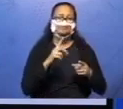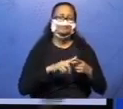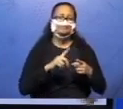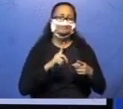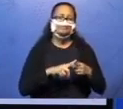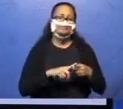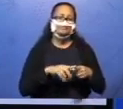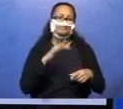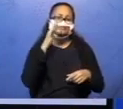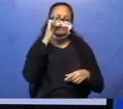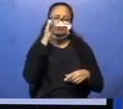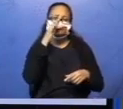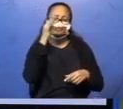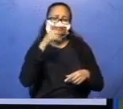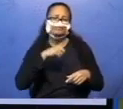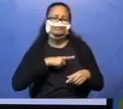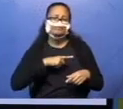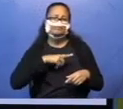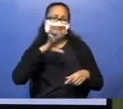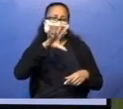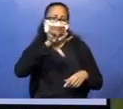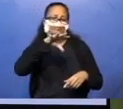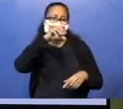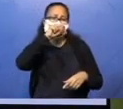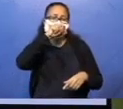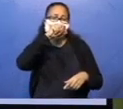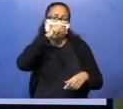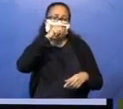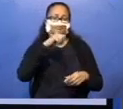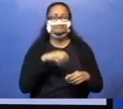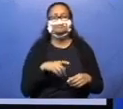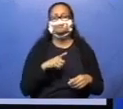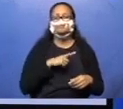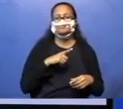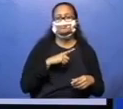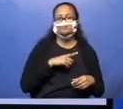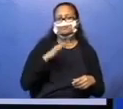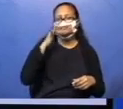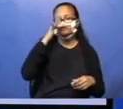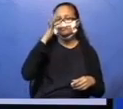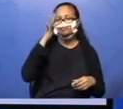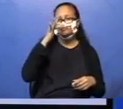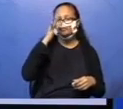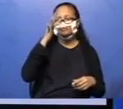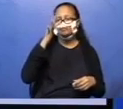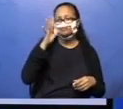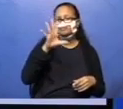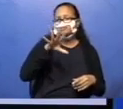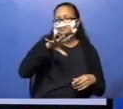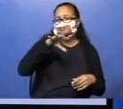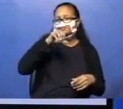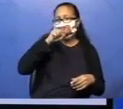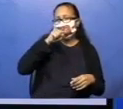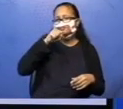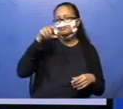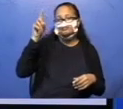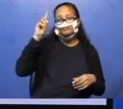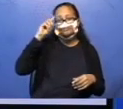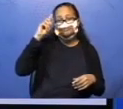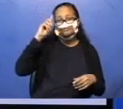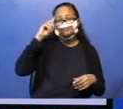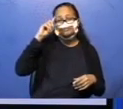flores emitem perfume. Vamos lá? Existem flores que emitem cheiros durante o